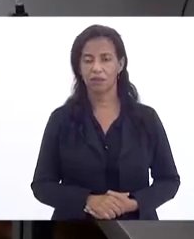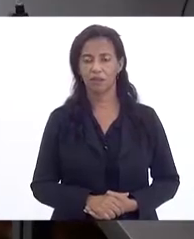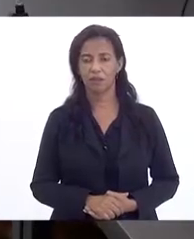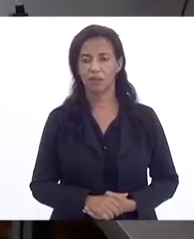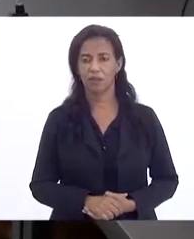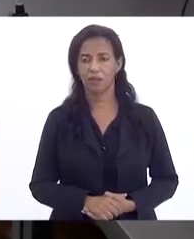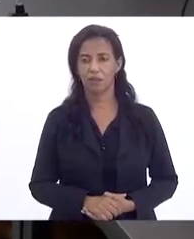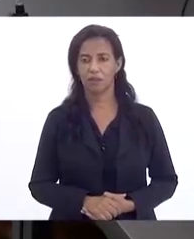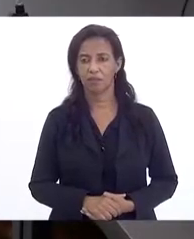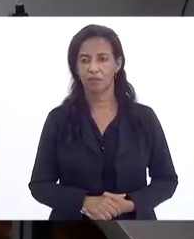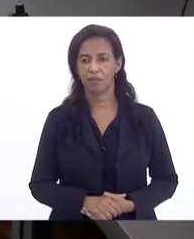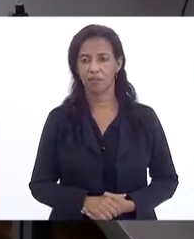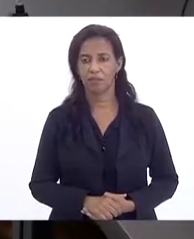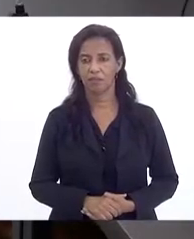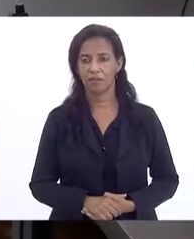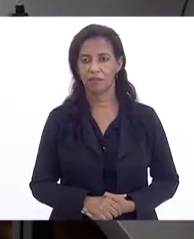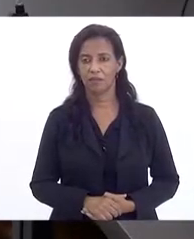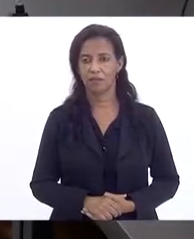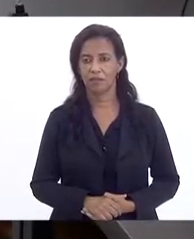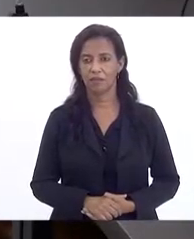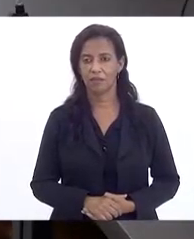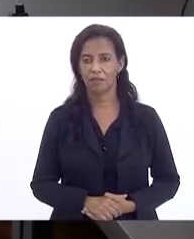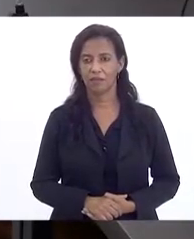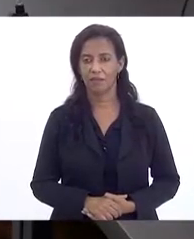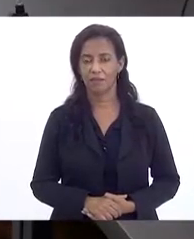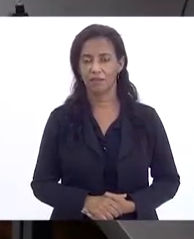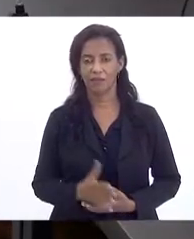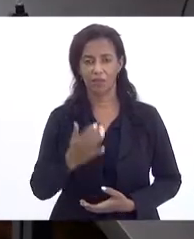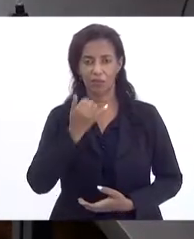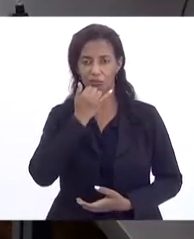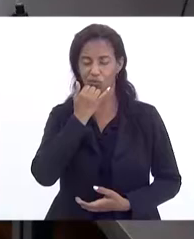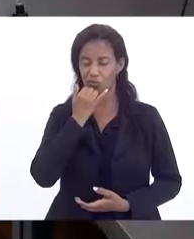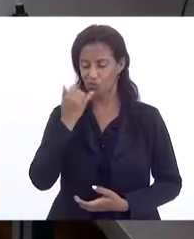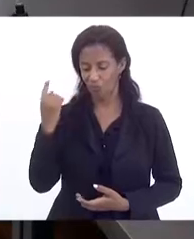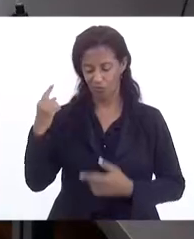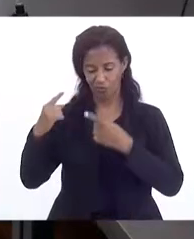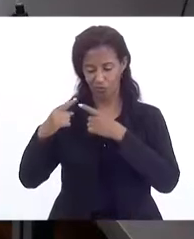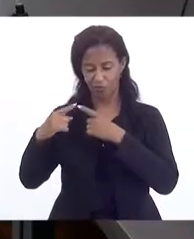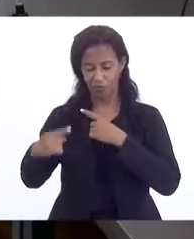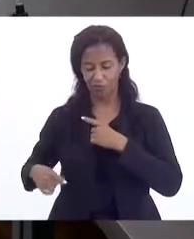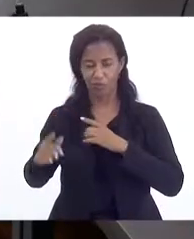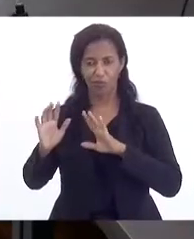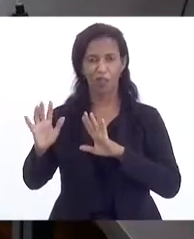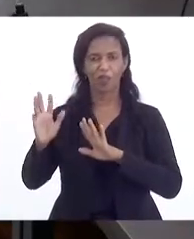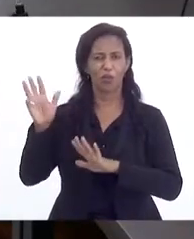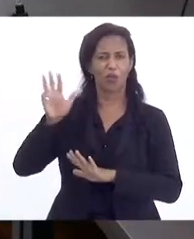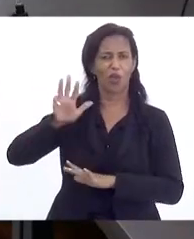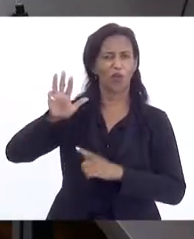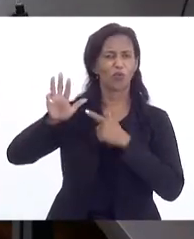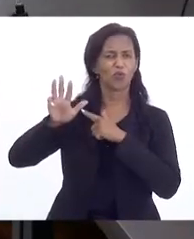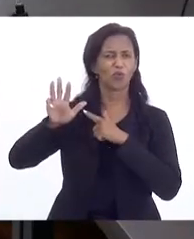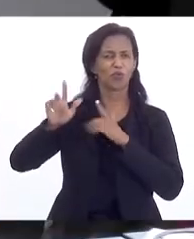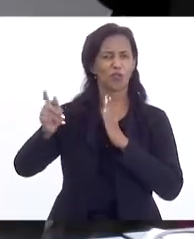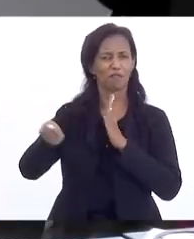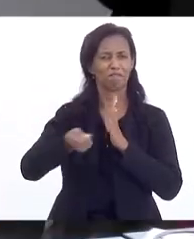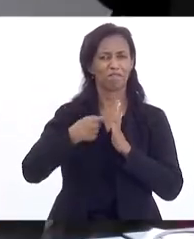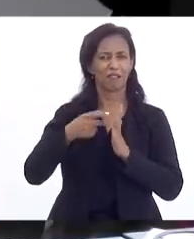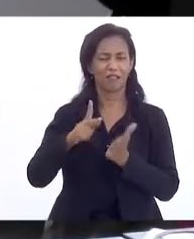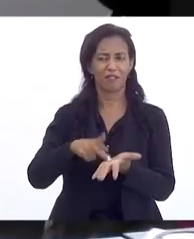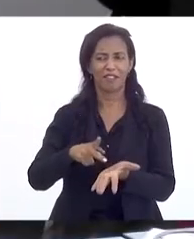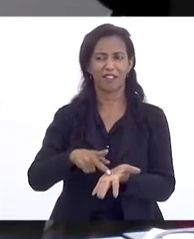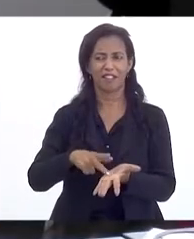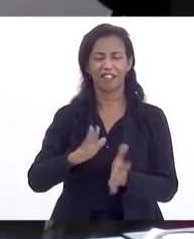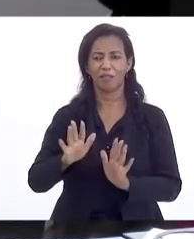também aí que o senhor está me mostrando que eu discordo muito dessa questão do que não é porque o Lula sancionou que é